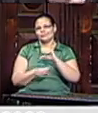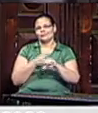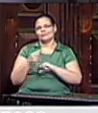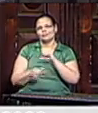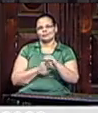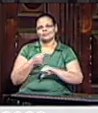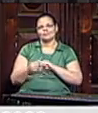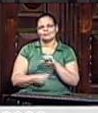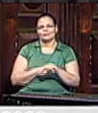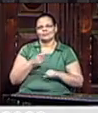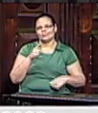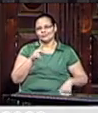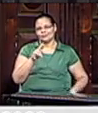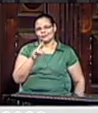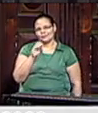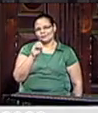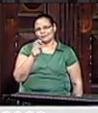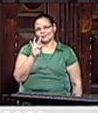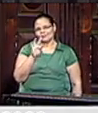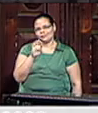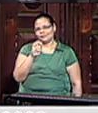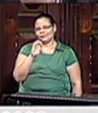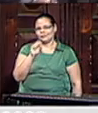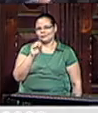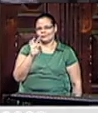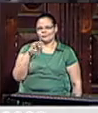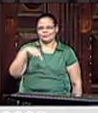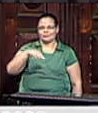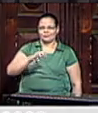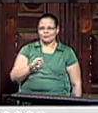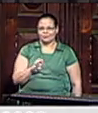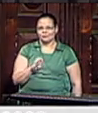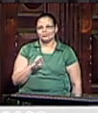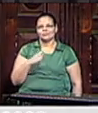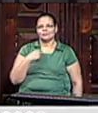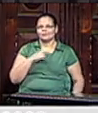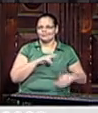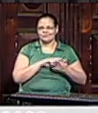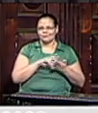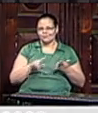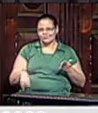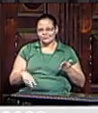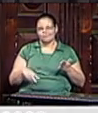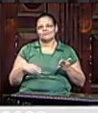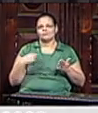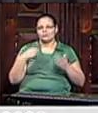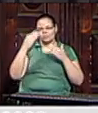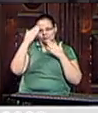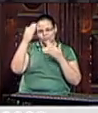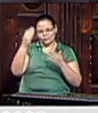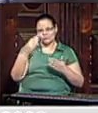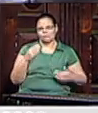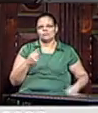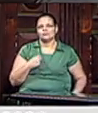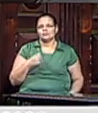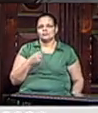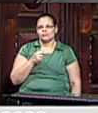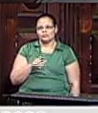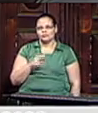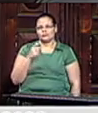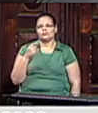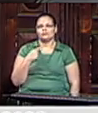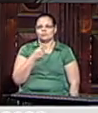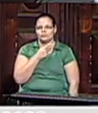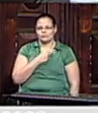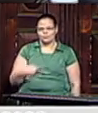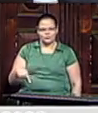protestante, tendo em vista tantas e tantas denominações. Muito obrigado, senhor presidente. Declaração de voto,